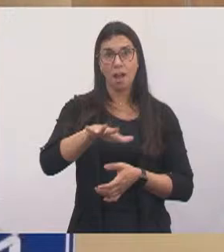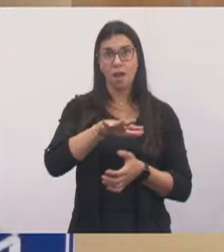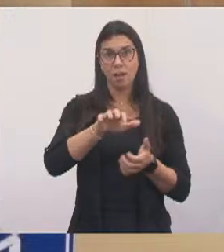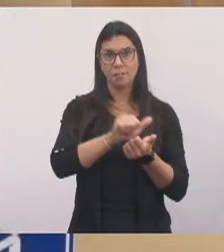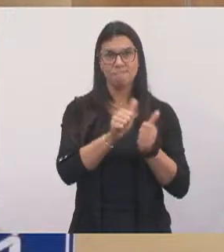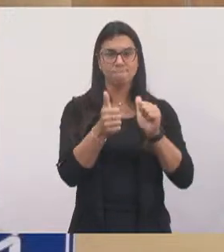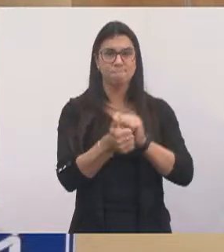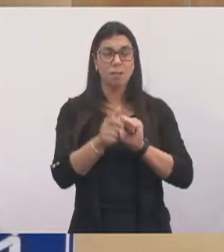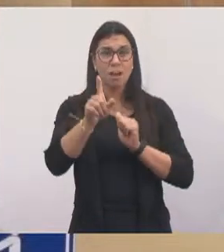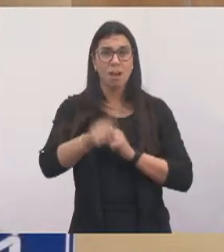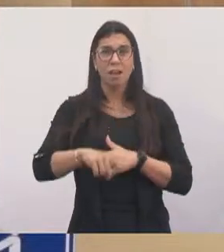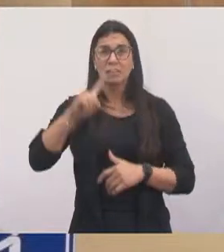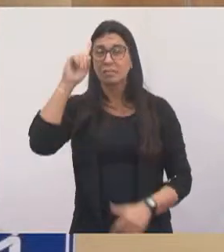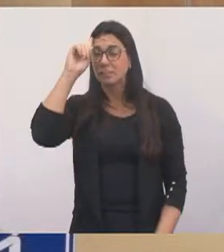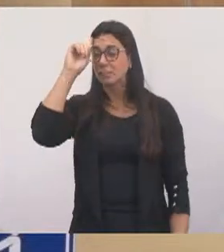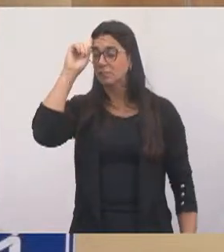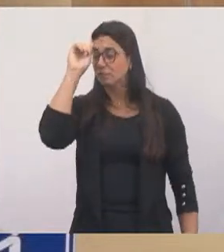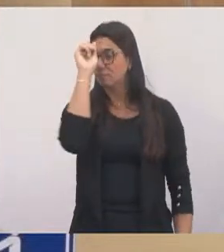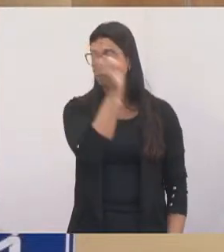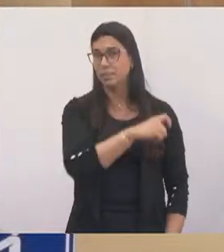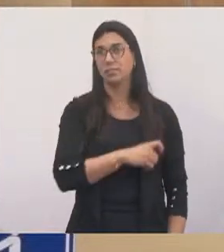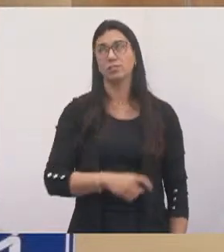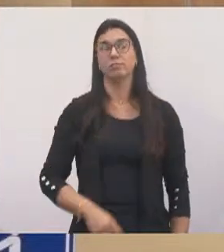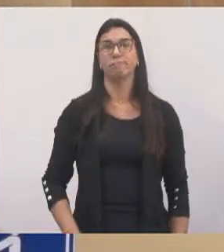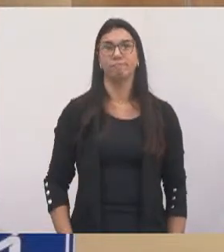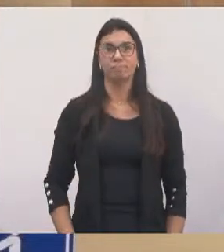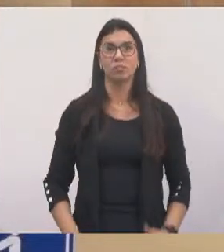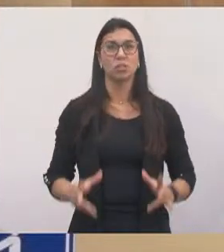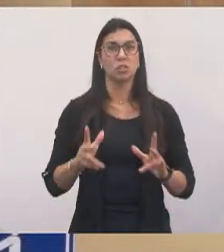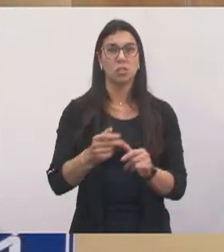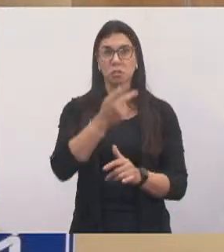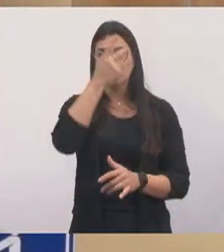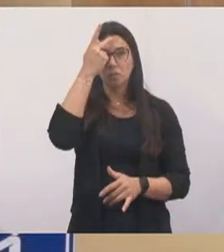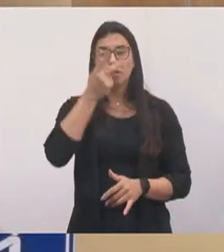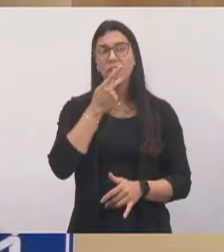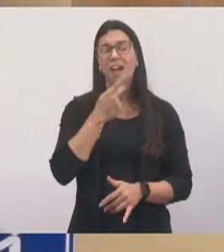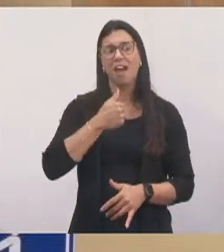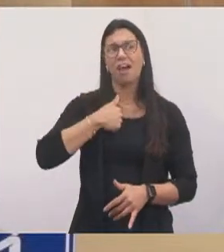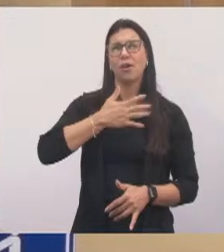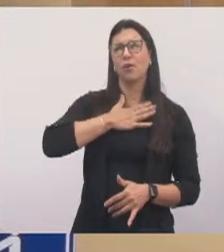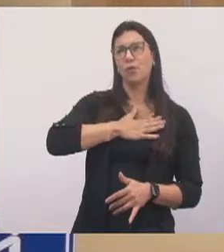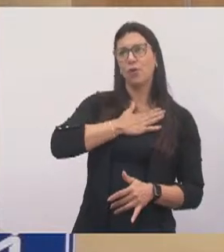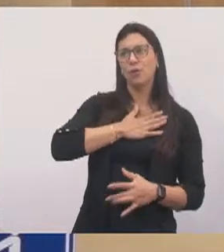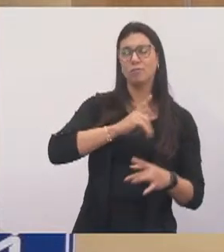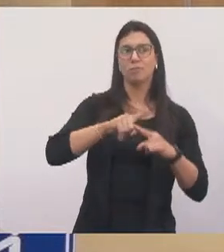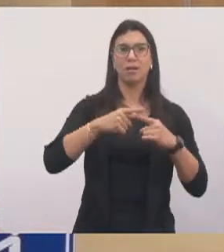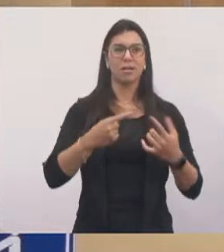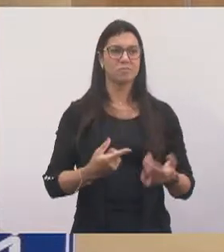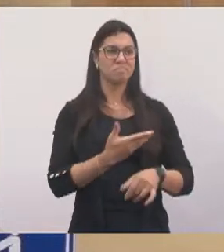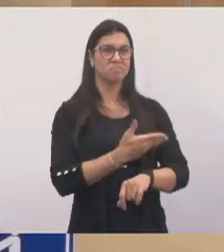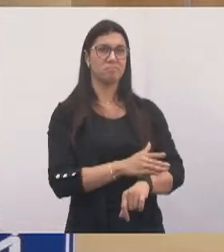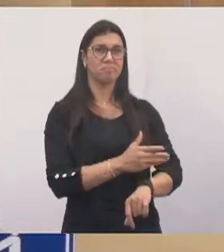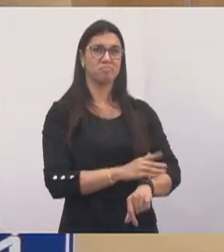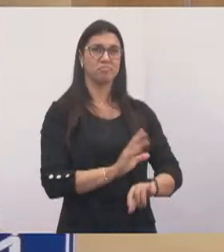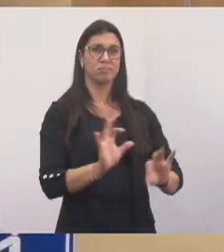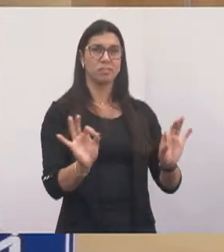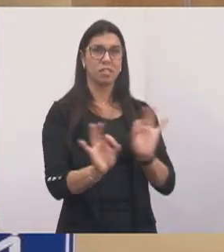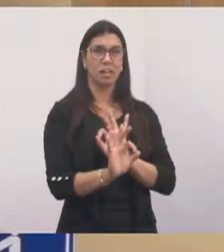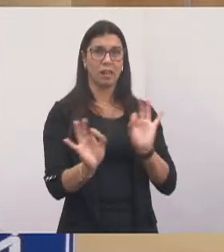Como é difícil atuar na área do esporte. Todo mundo fala que gosta, mas na hora das coisas acontecerem, a gente não